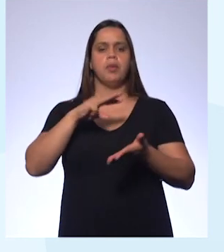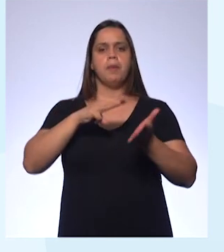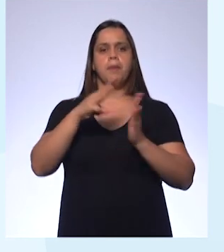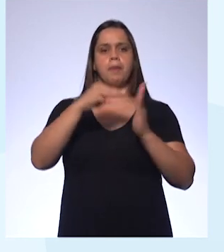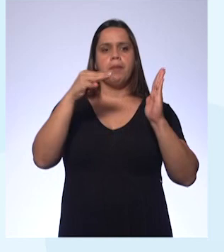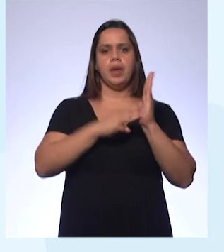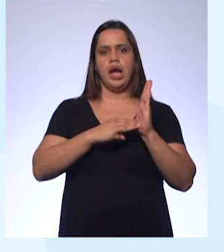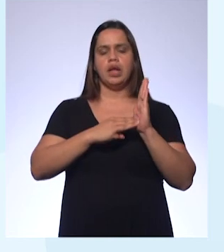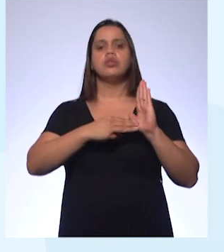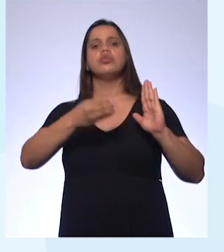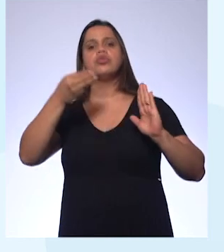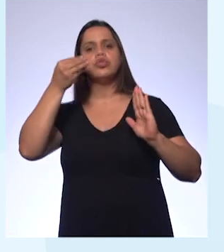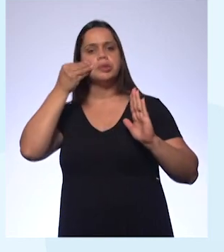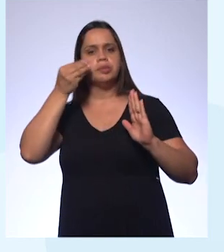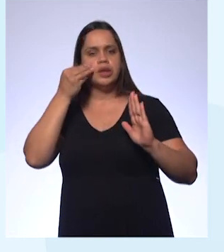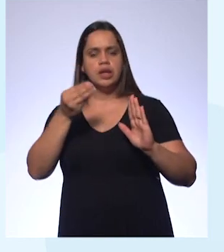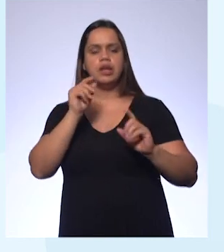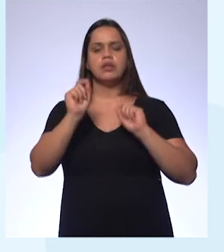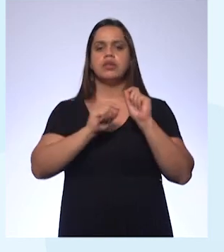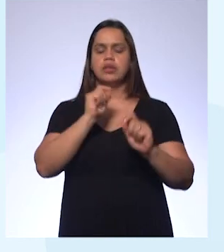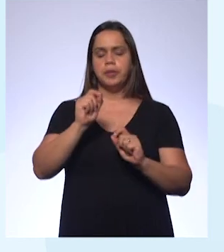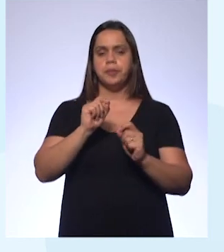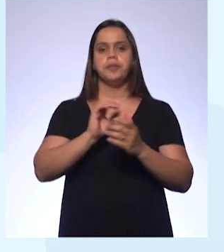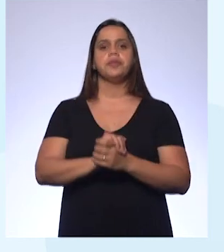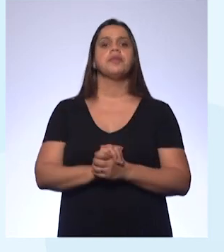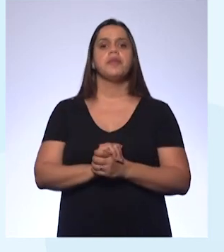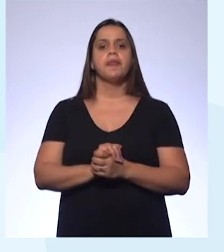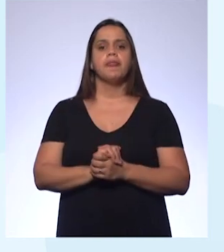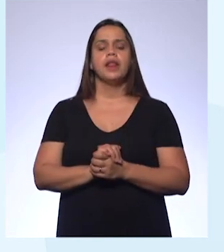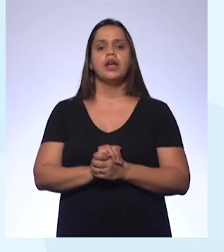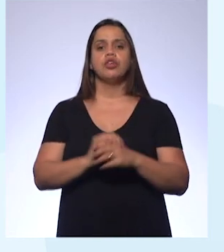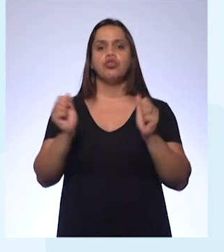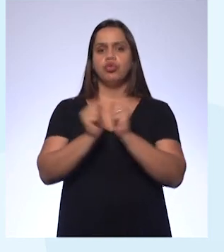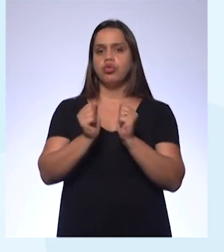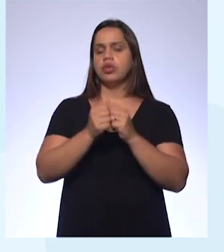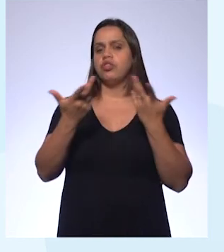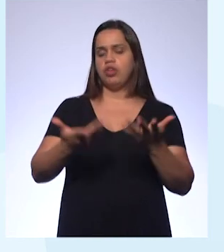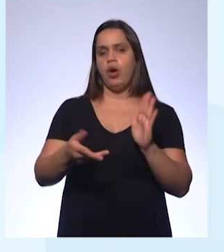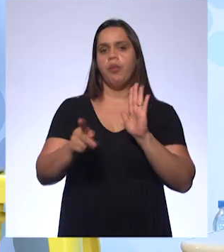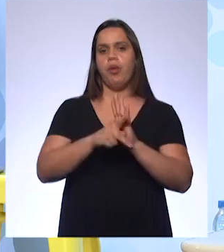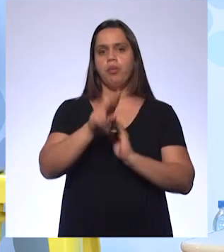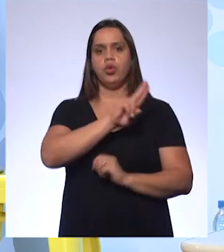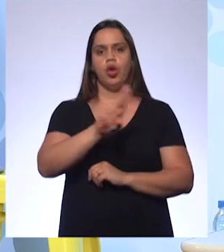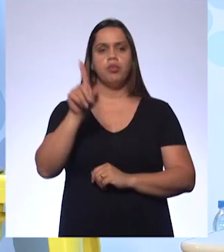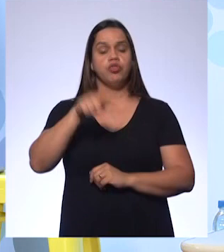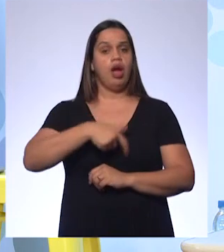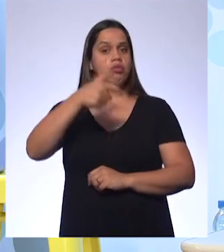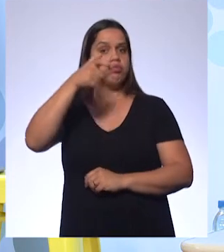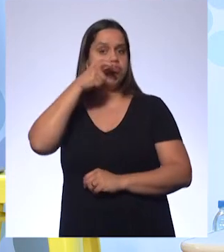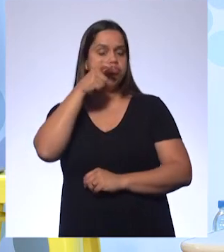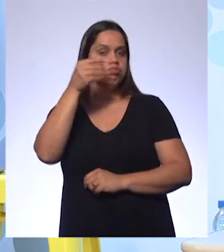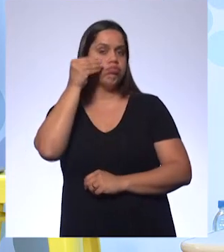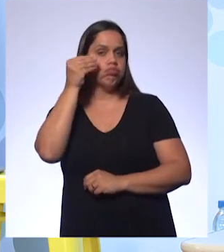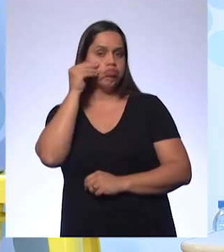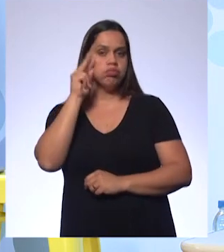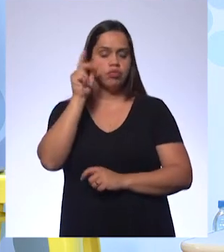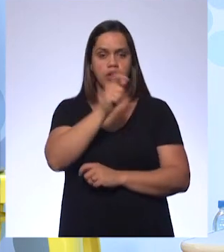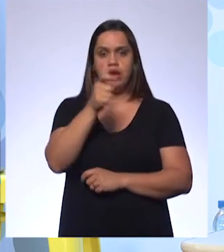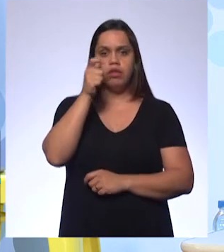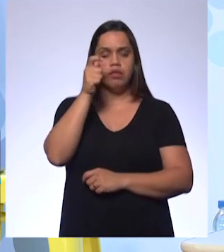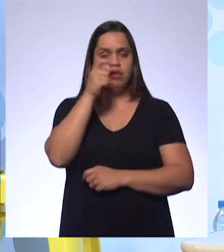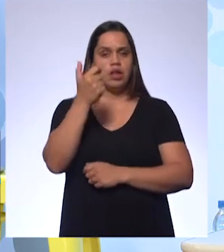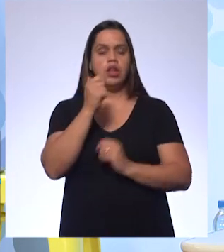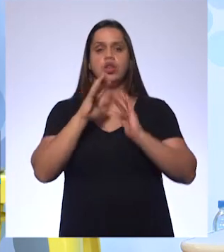método experimental. O método experimental, como o próprio nome já sugere, né, a observação dos fenômenos,